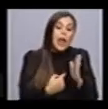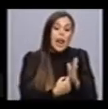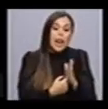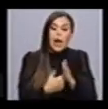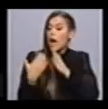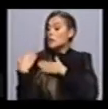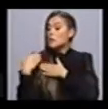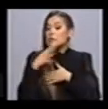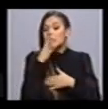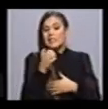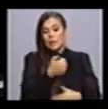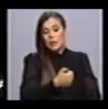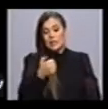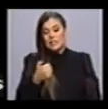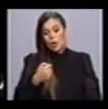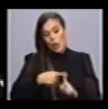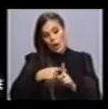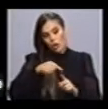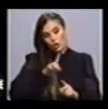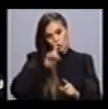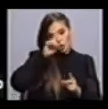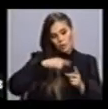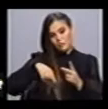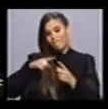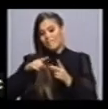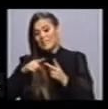que a cerca de 55 graus a norte e a cerca de 55 graus a sul